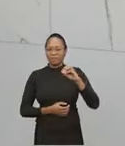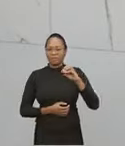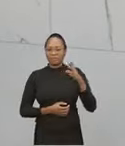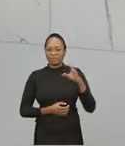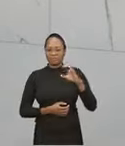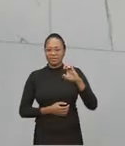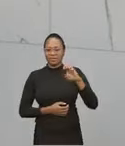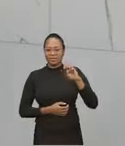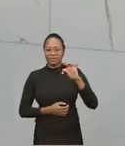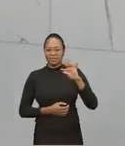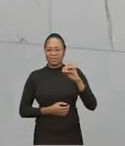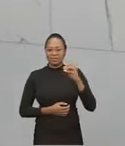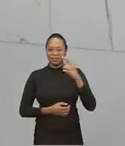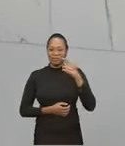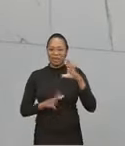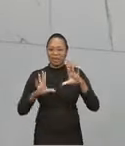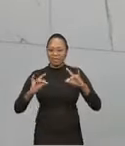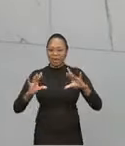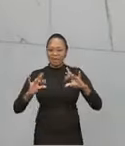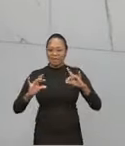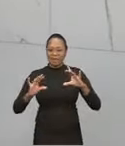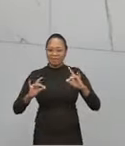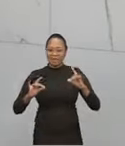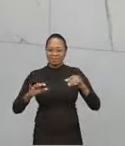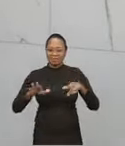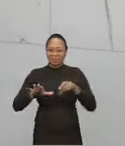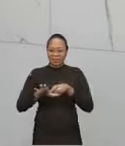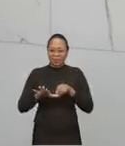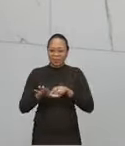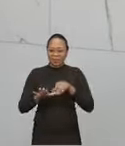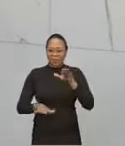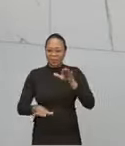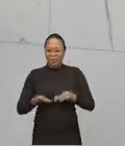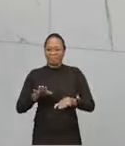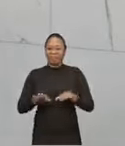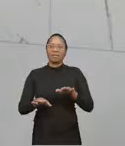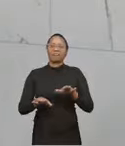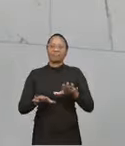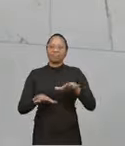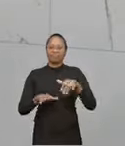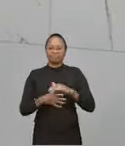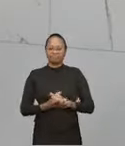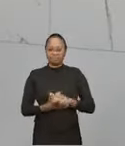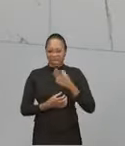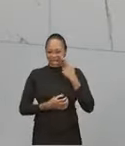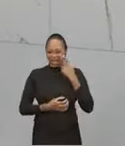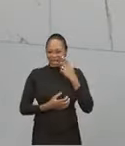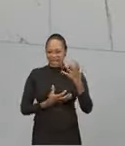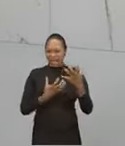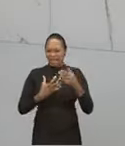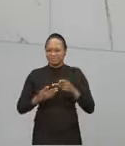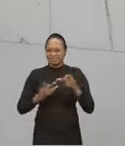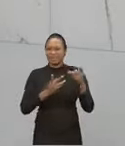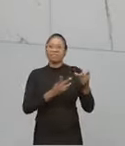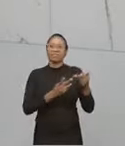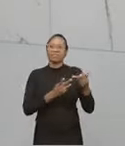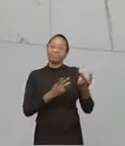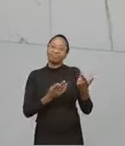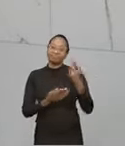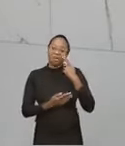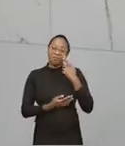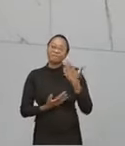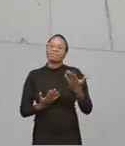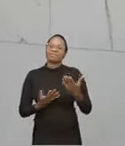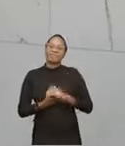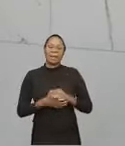até a metade do terno. Então a gente sabe o ponto certo está aqui. Quer ir lá mais eu para a gente fazer uma visita agora? Então a gente